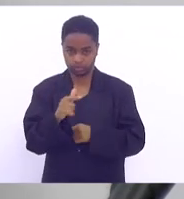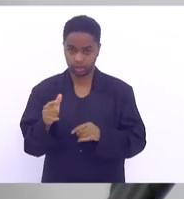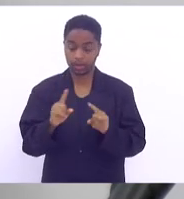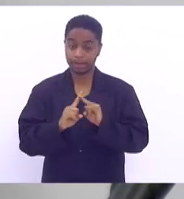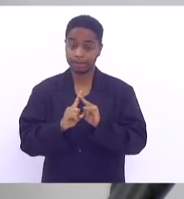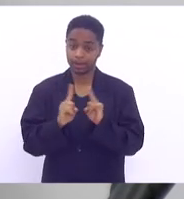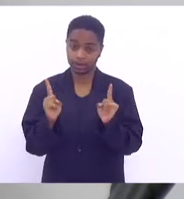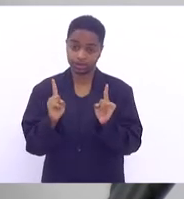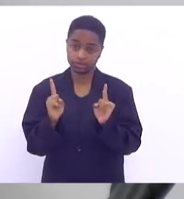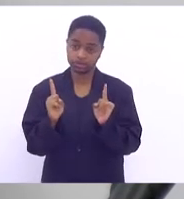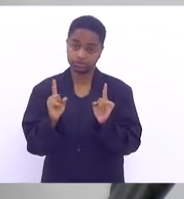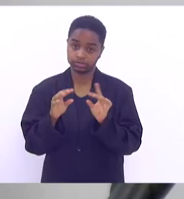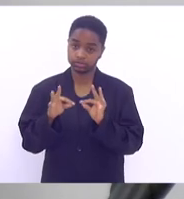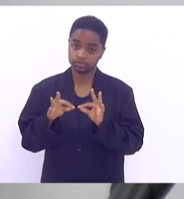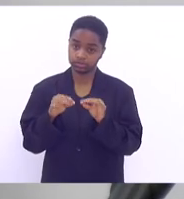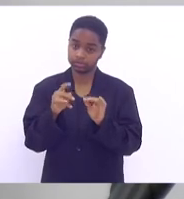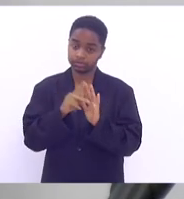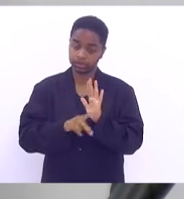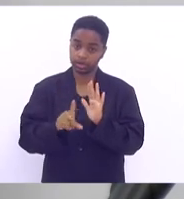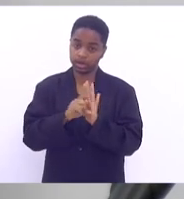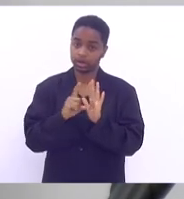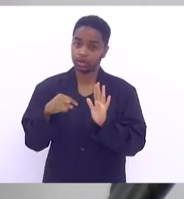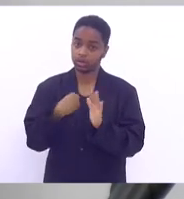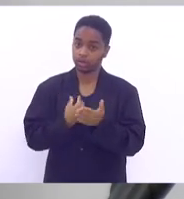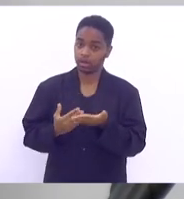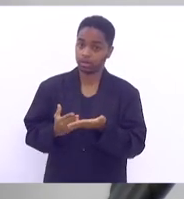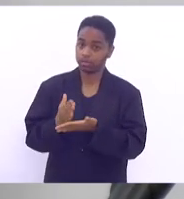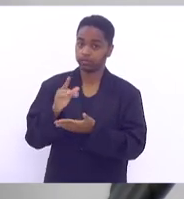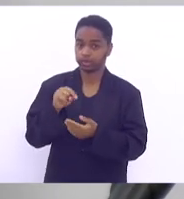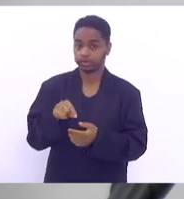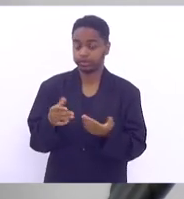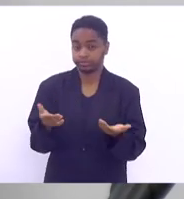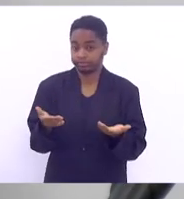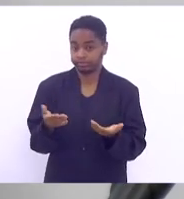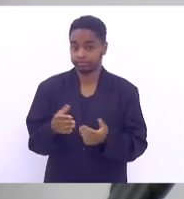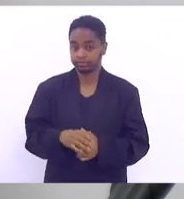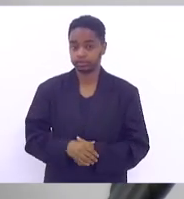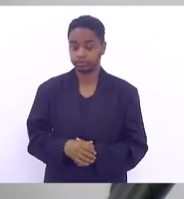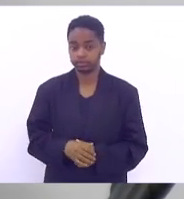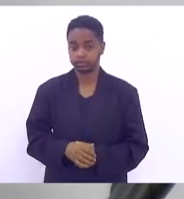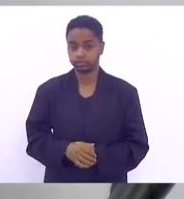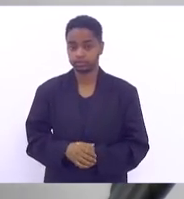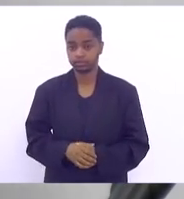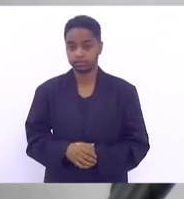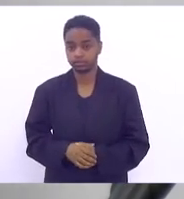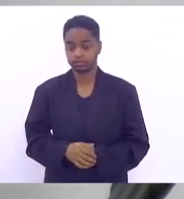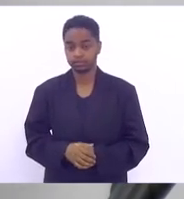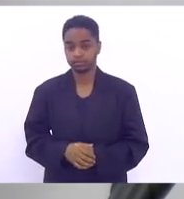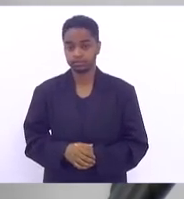mas todos os projetos de lei que nós aprovamos... Pois não, deputado.